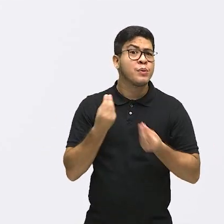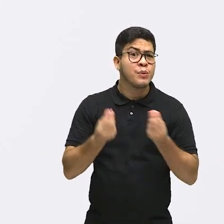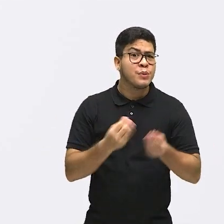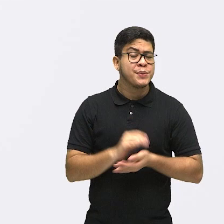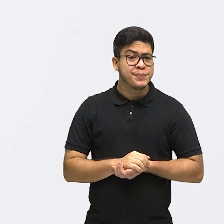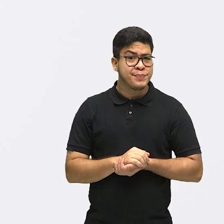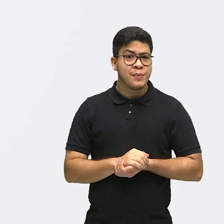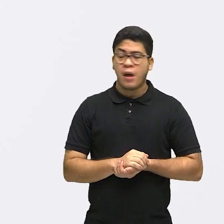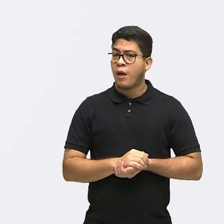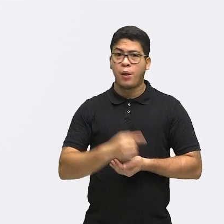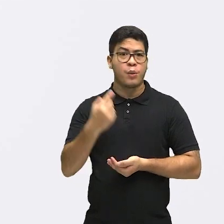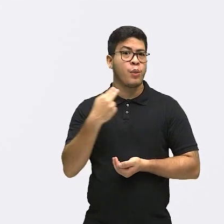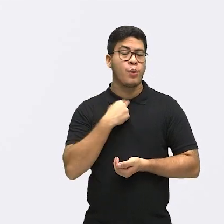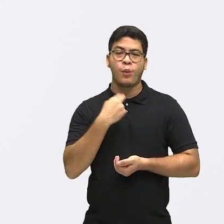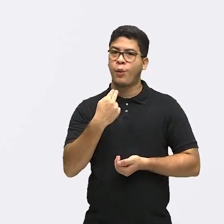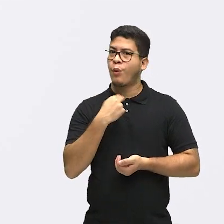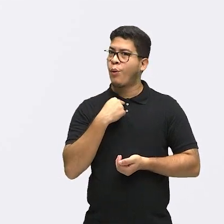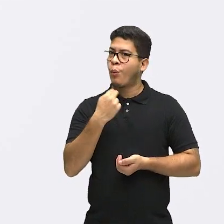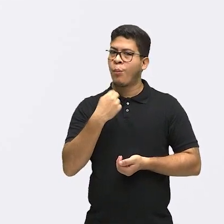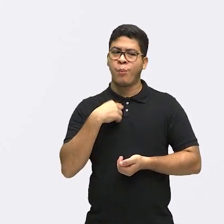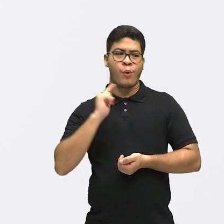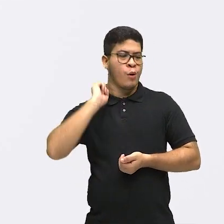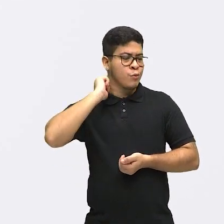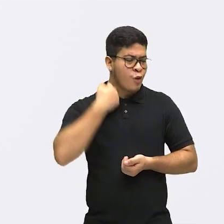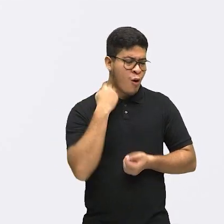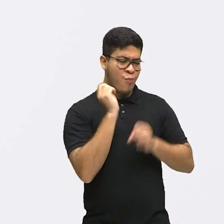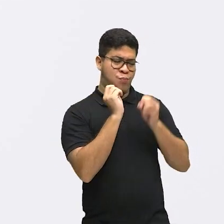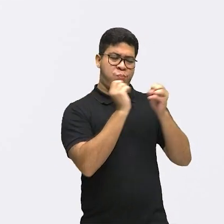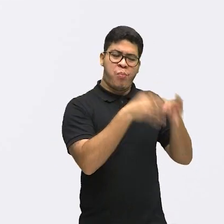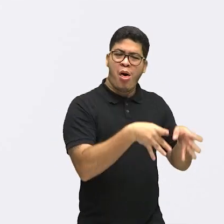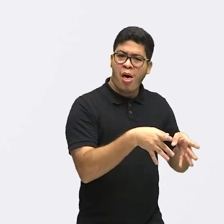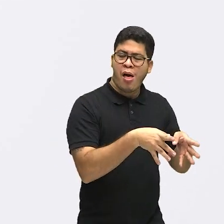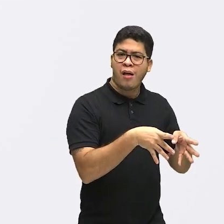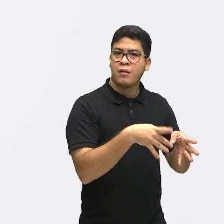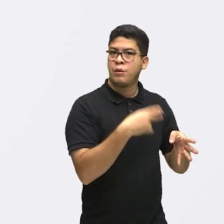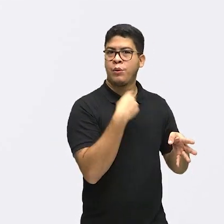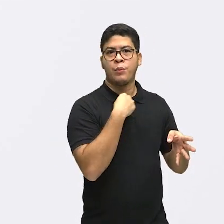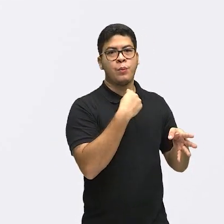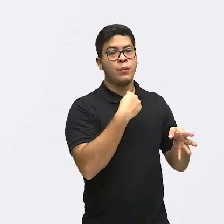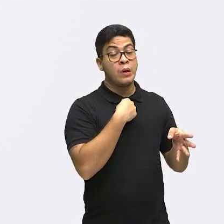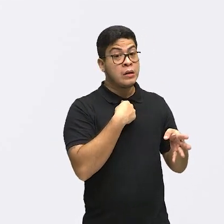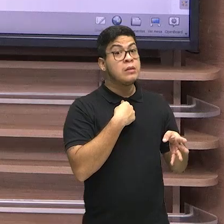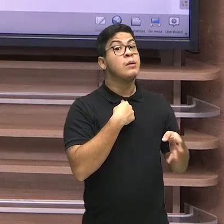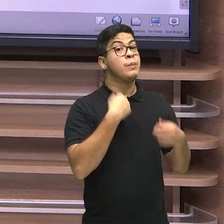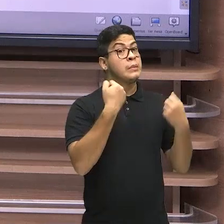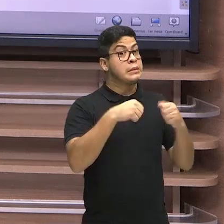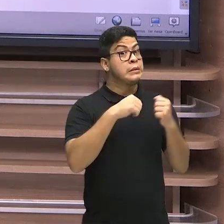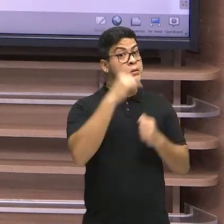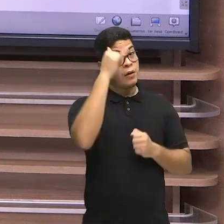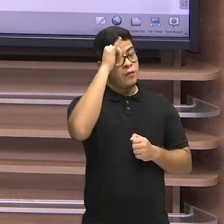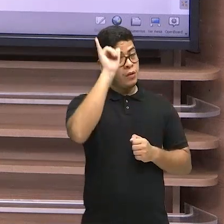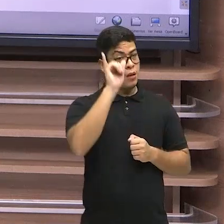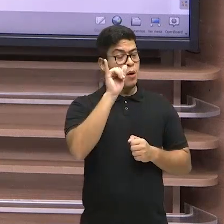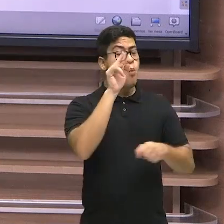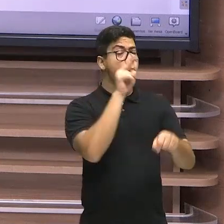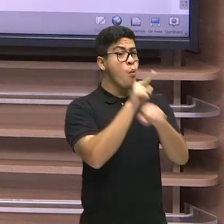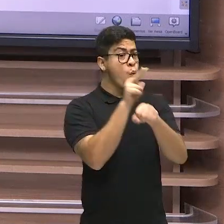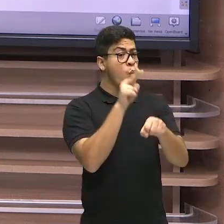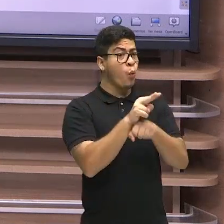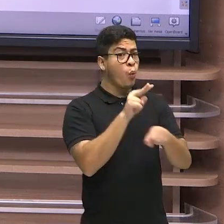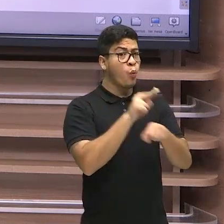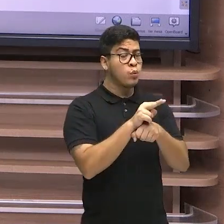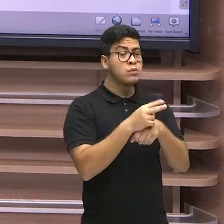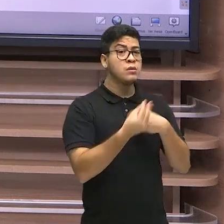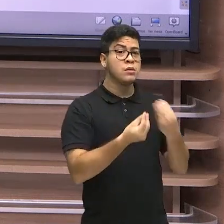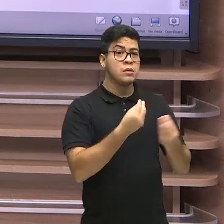tem nenhuma obra, as pessoas acabam achando que aquilo ali é uma lixeira. Então, cuidar desses resíduos é importante. Por quê? Porque esse lixo